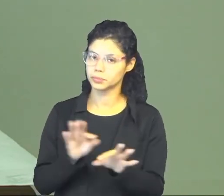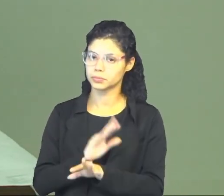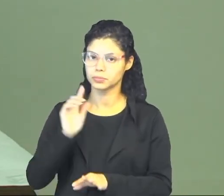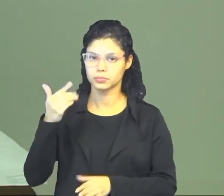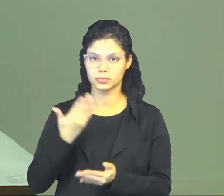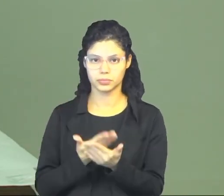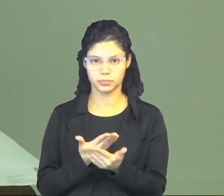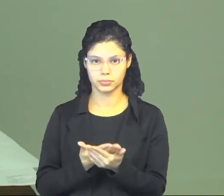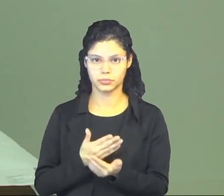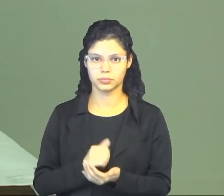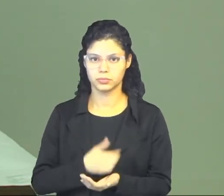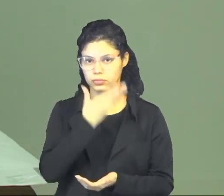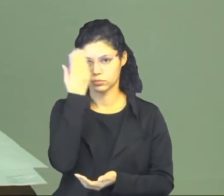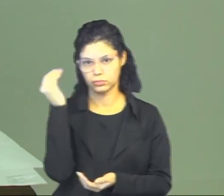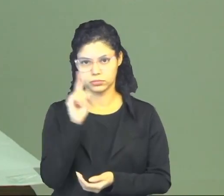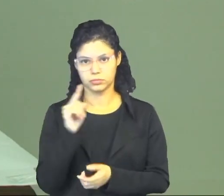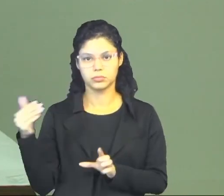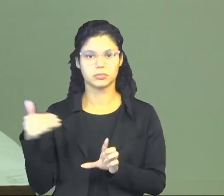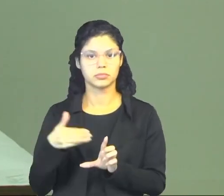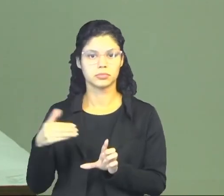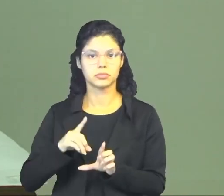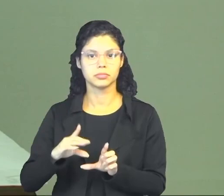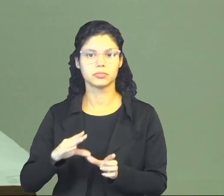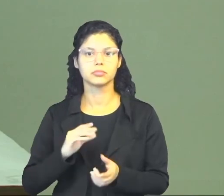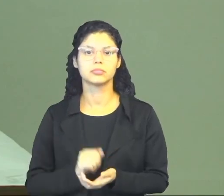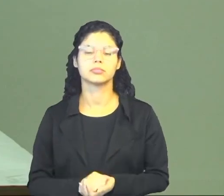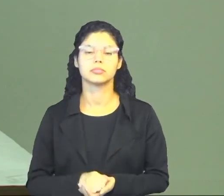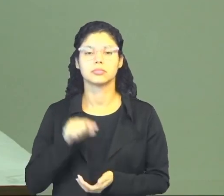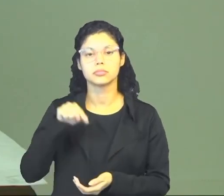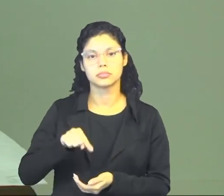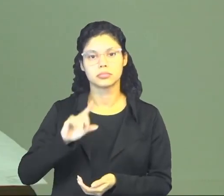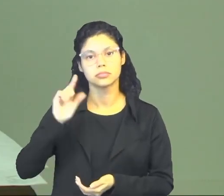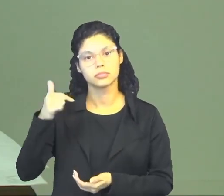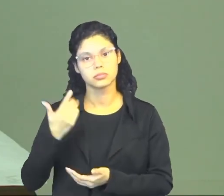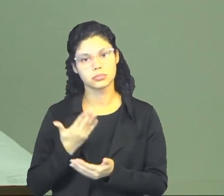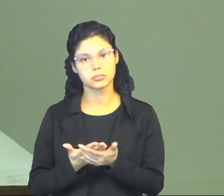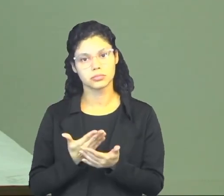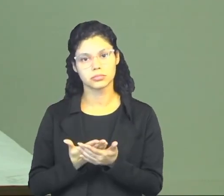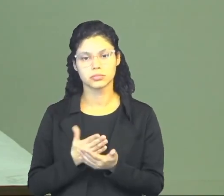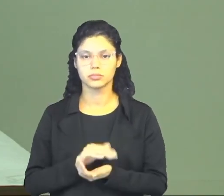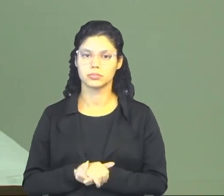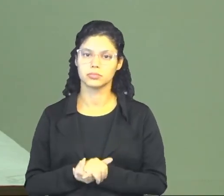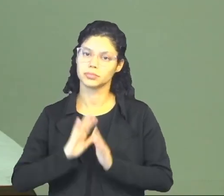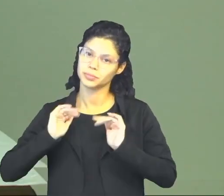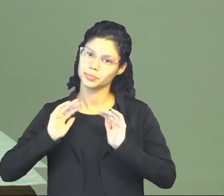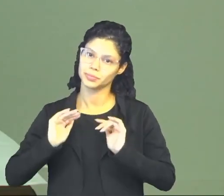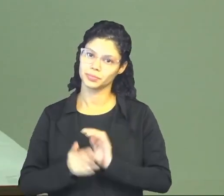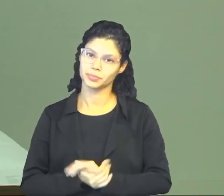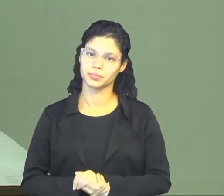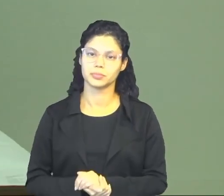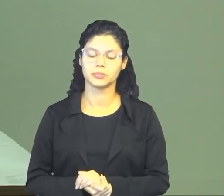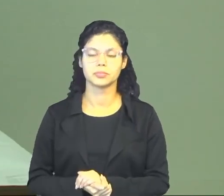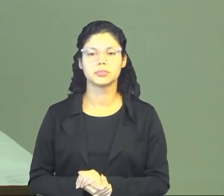na próxima aula. Mas não esqueça de acessar a plataforma Eduque para você ter acesso a essa aula e muitas outras. Tchau, tchau!